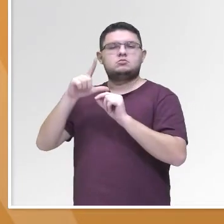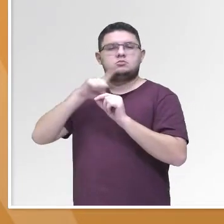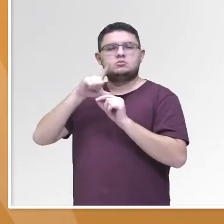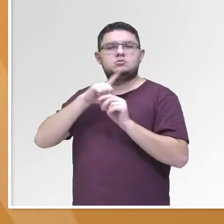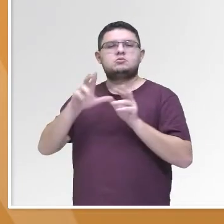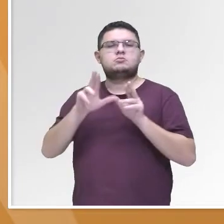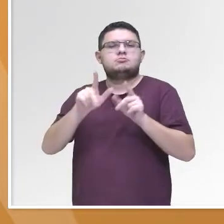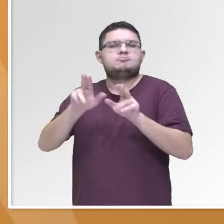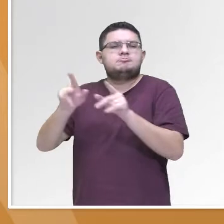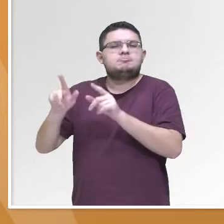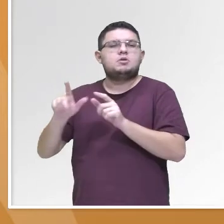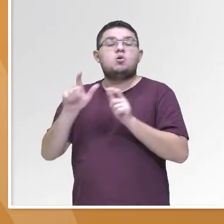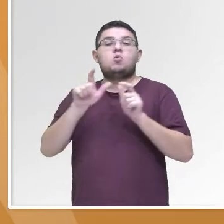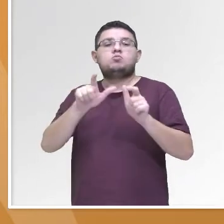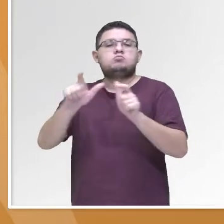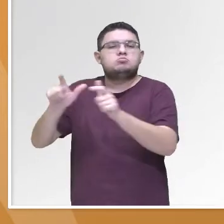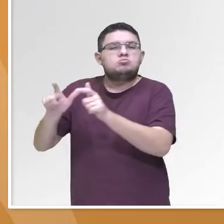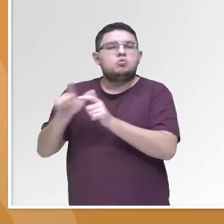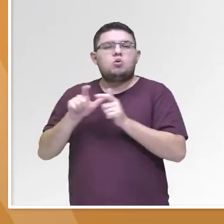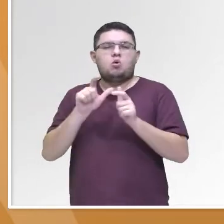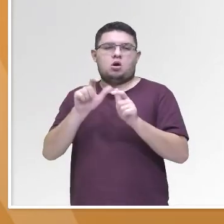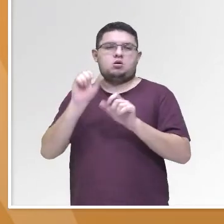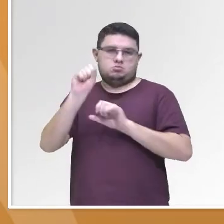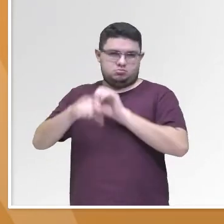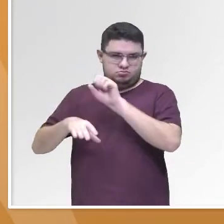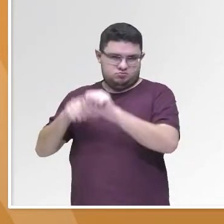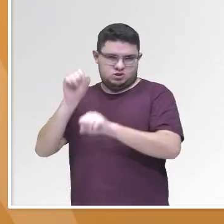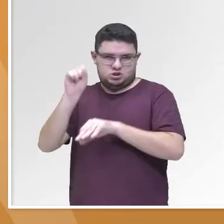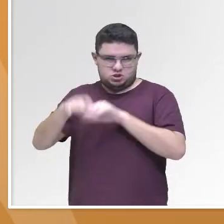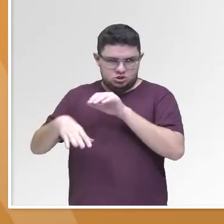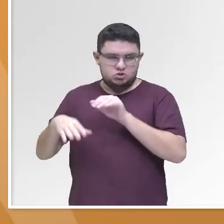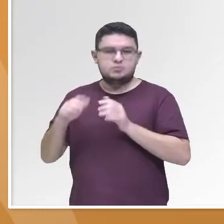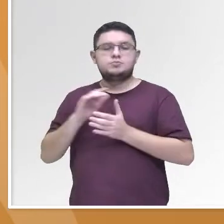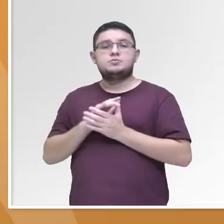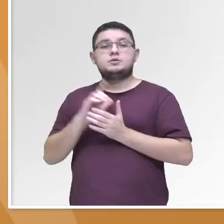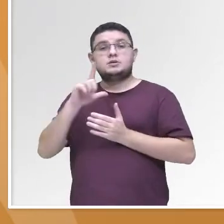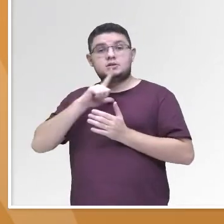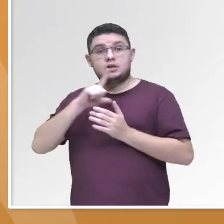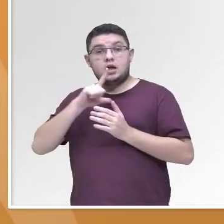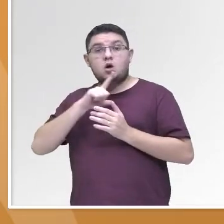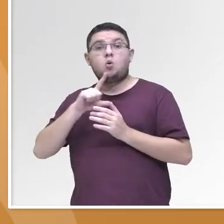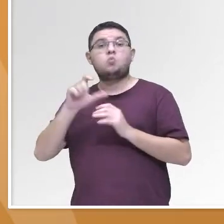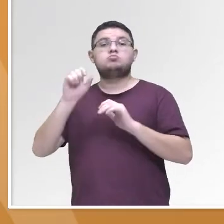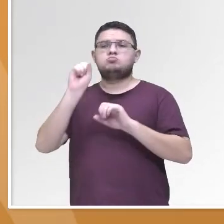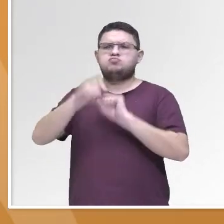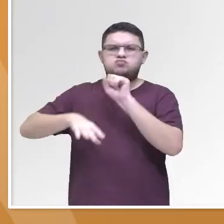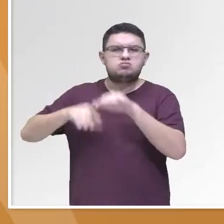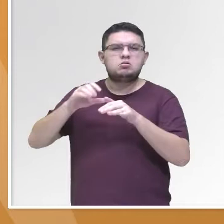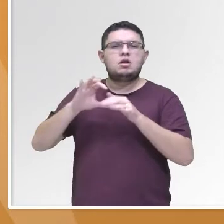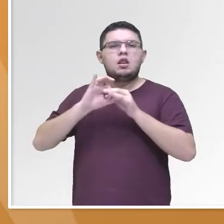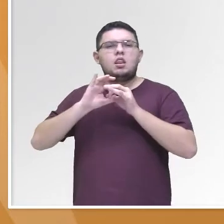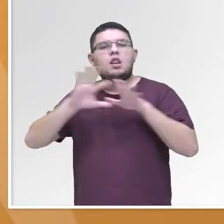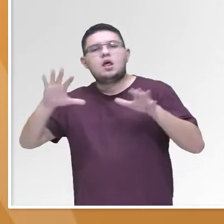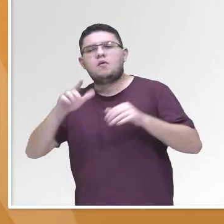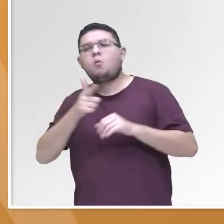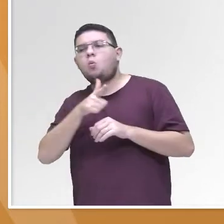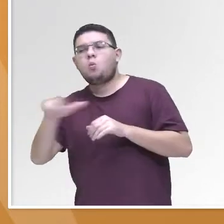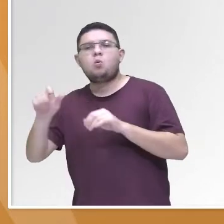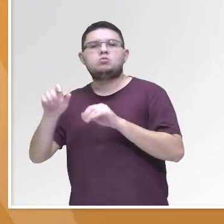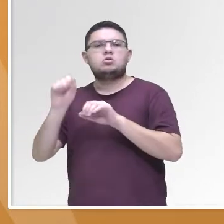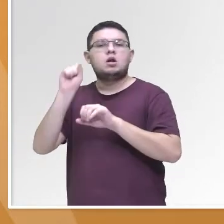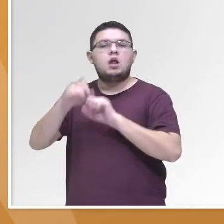o lixão, o aterro sanitário, o aterro controlado. E aí nessa imagem a gente percebe